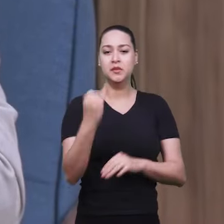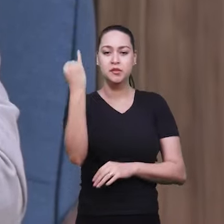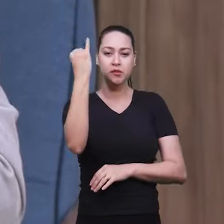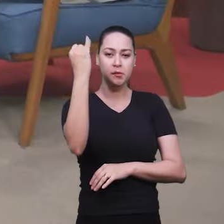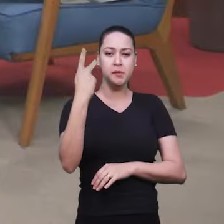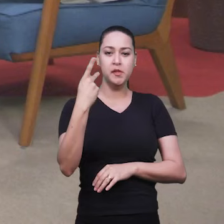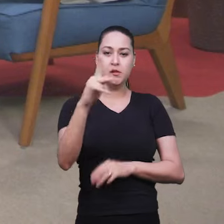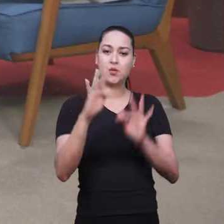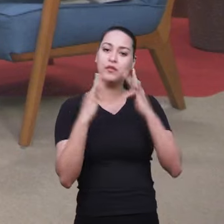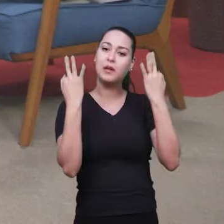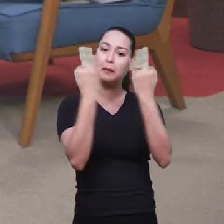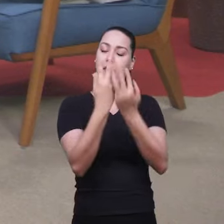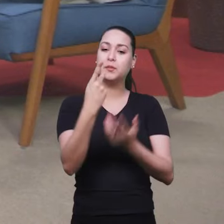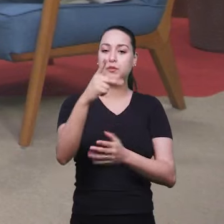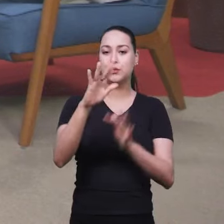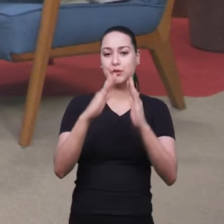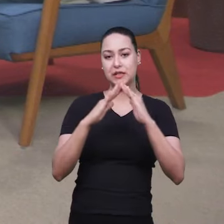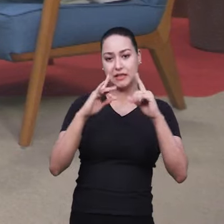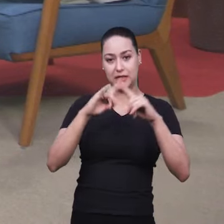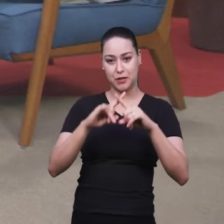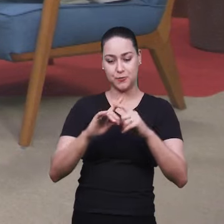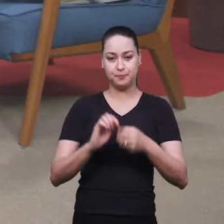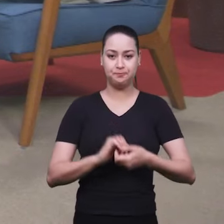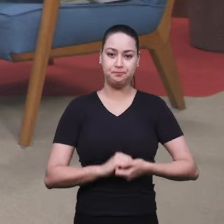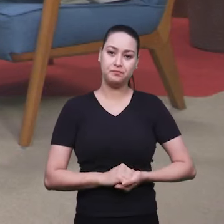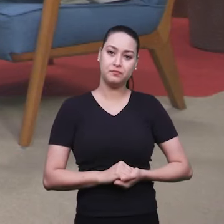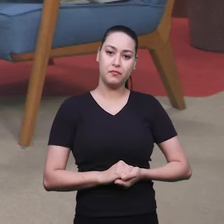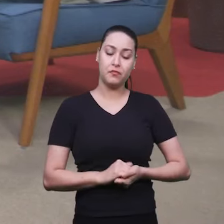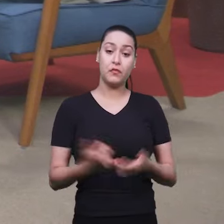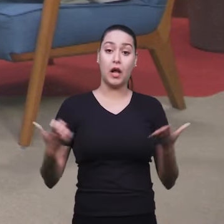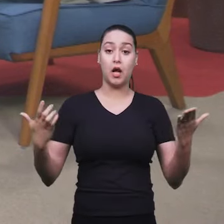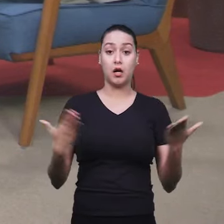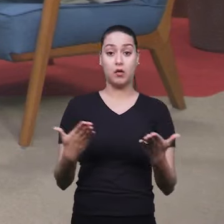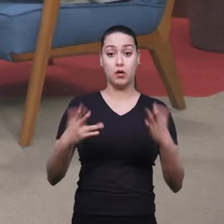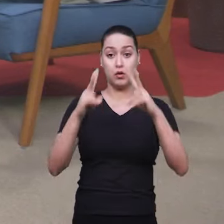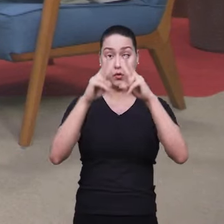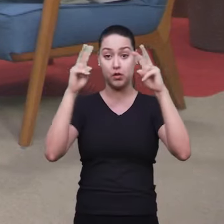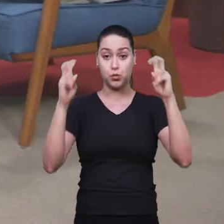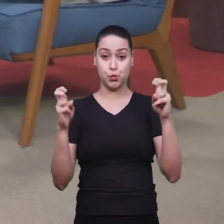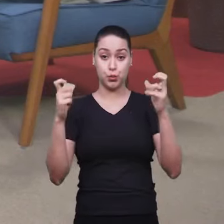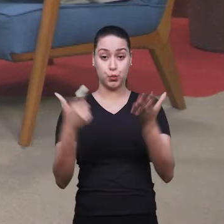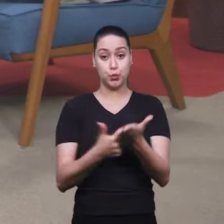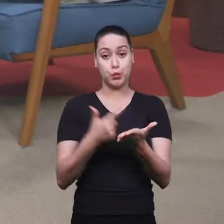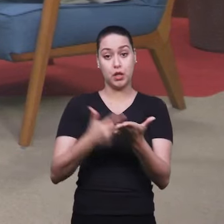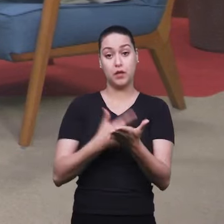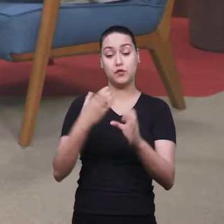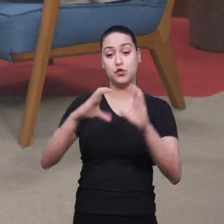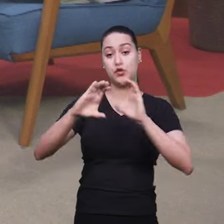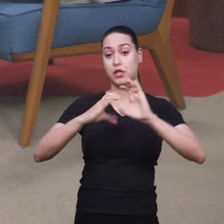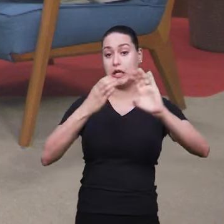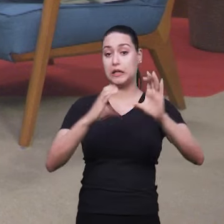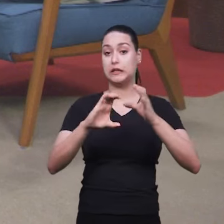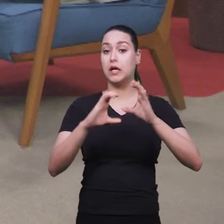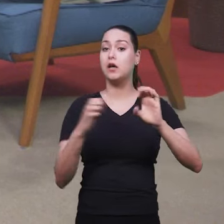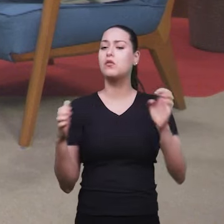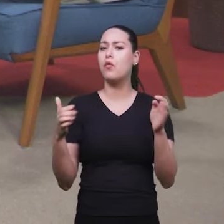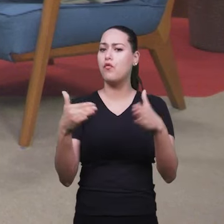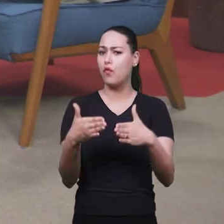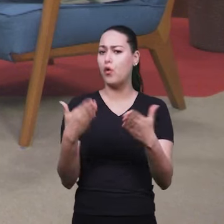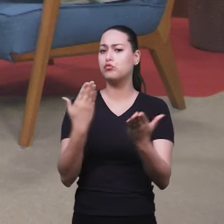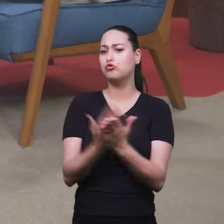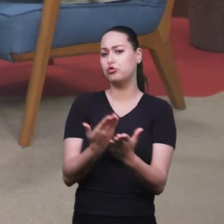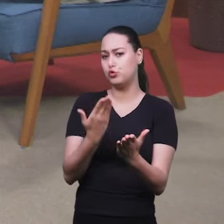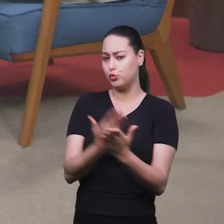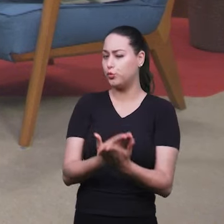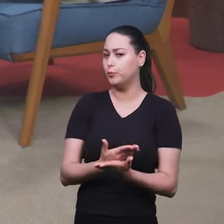Amém? Bom, a gente então agora entra no assunto propriamente dito do livro de Cantares, que tem sido objeto de nosso